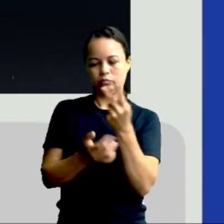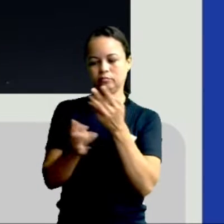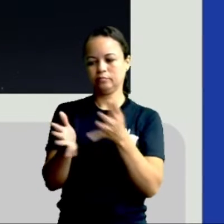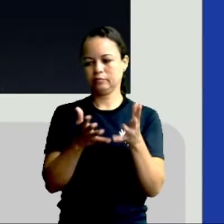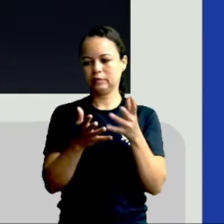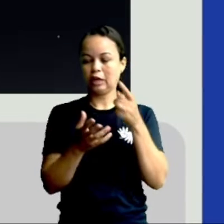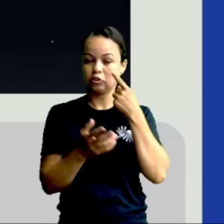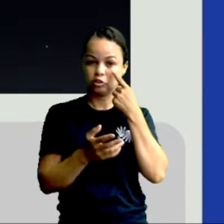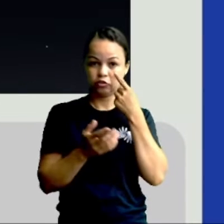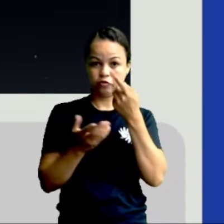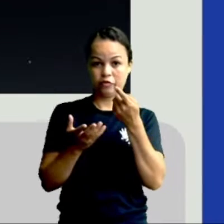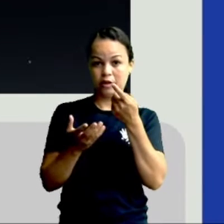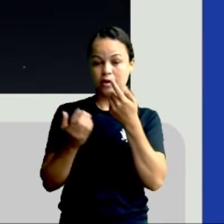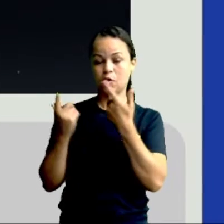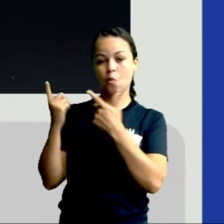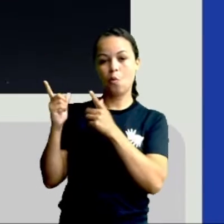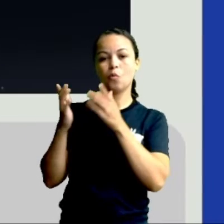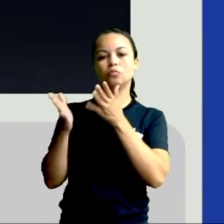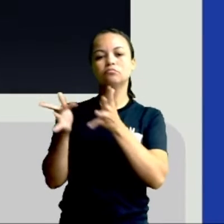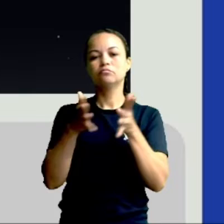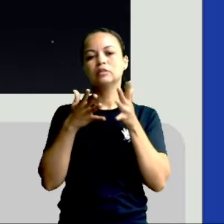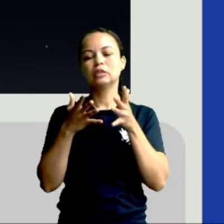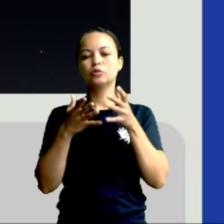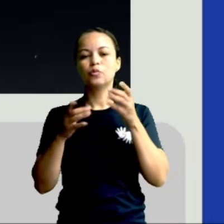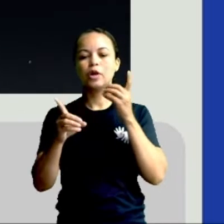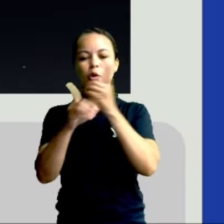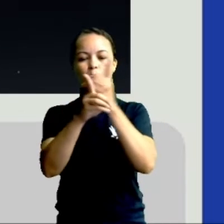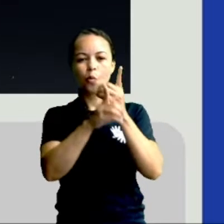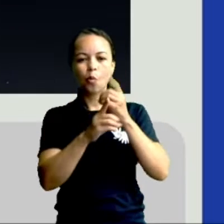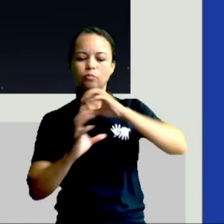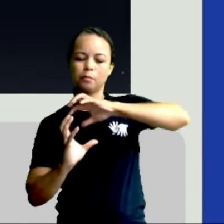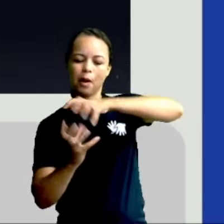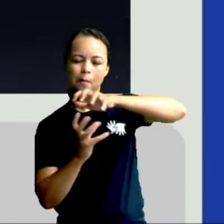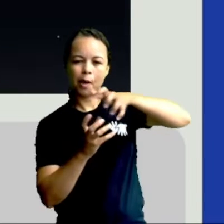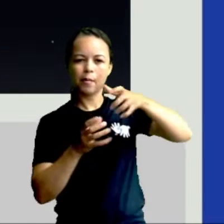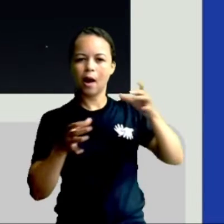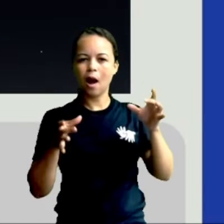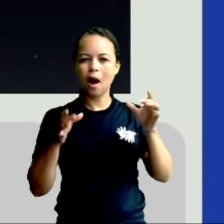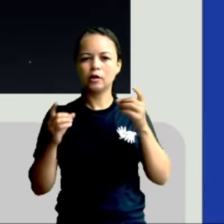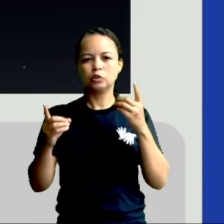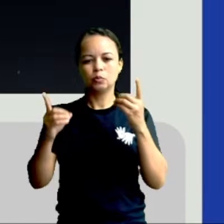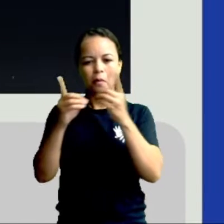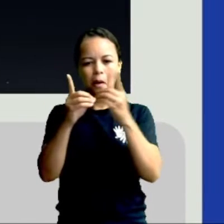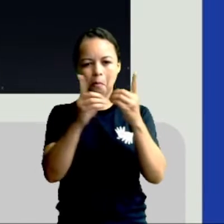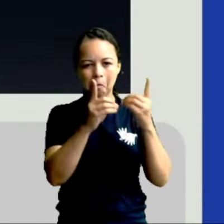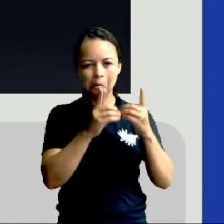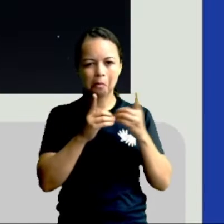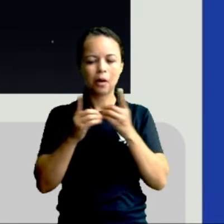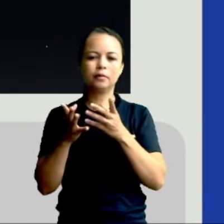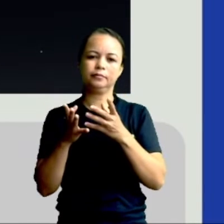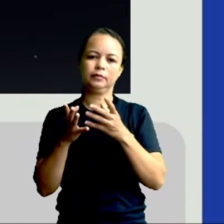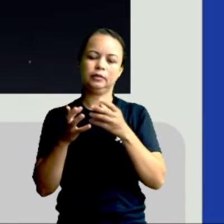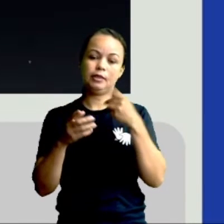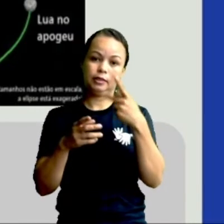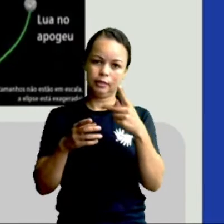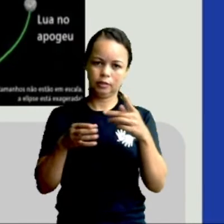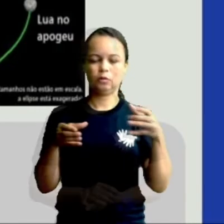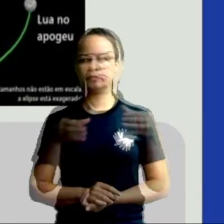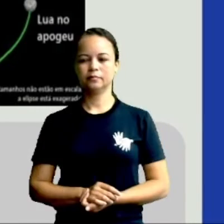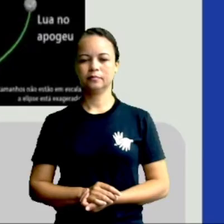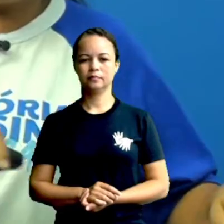nesse gifzinho aí, os encontros de alguns planetas, como Júpiter e Vênus. Então, isso é conjunção, tá